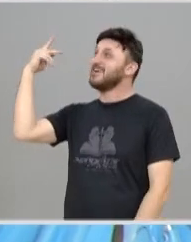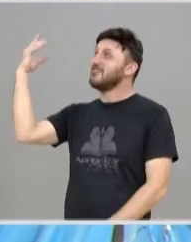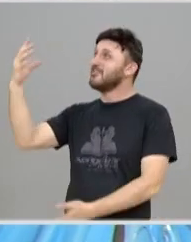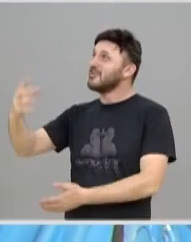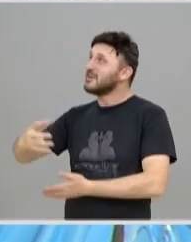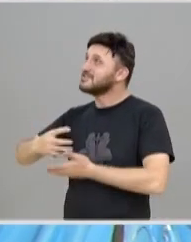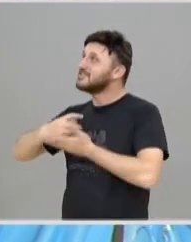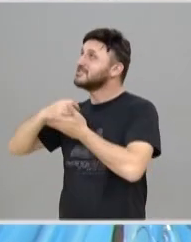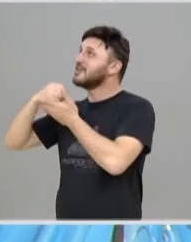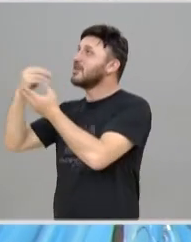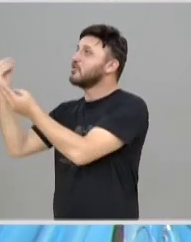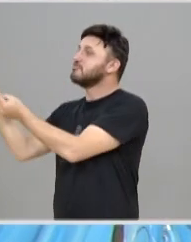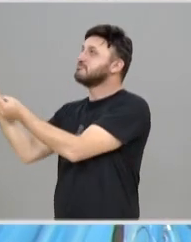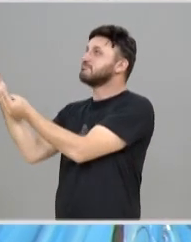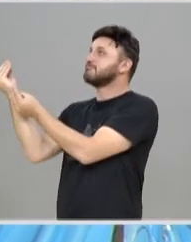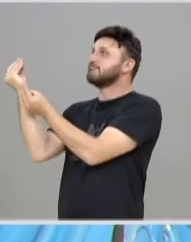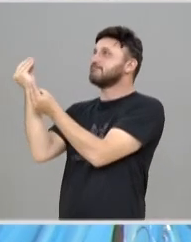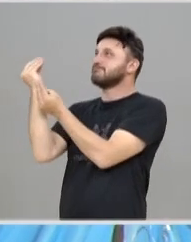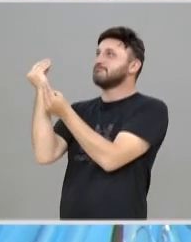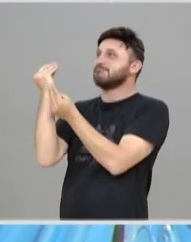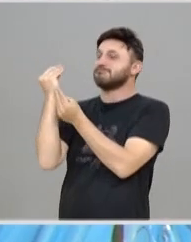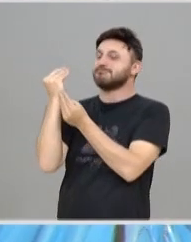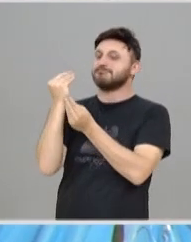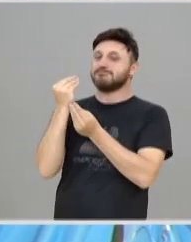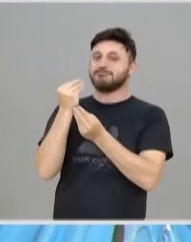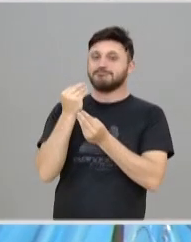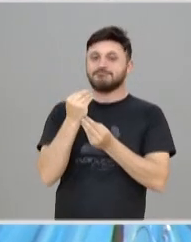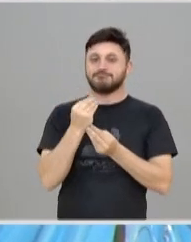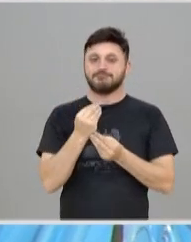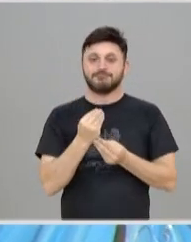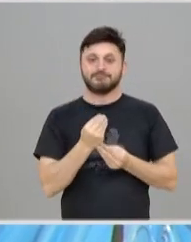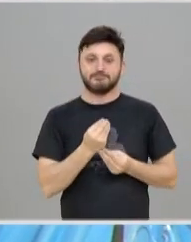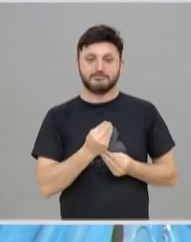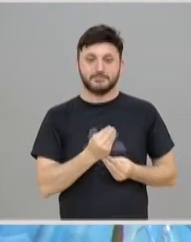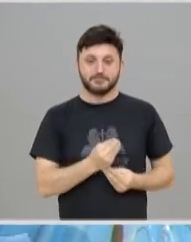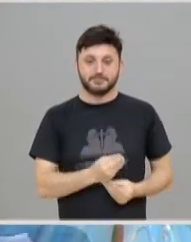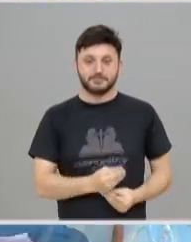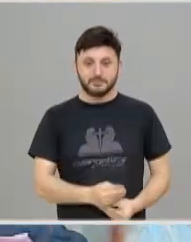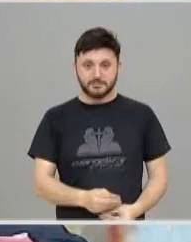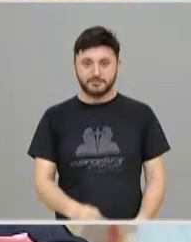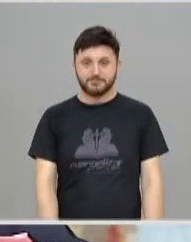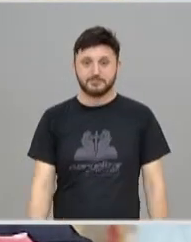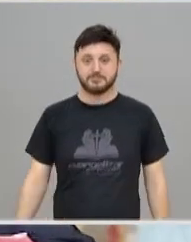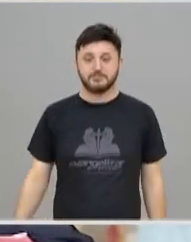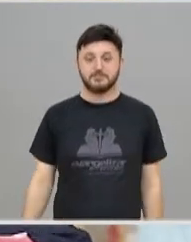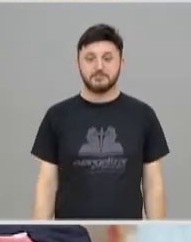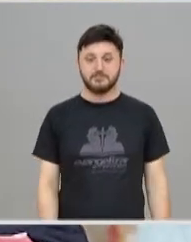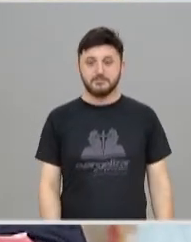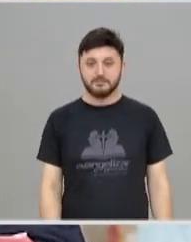e a vossa salvação nos concedei.